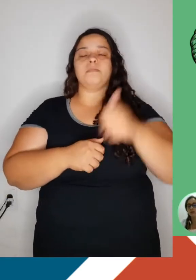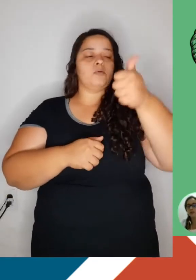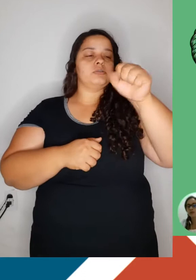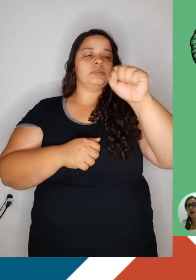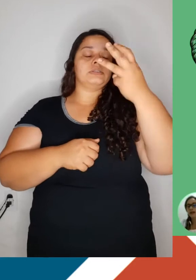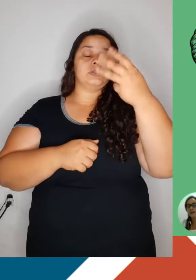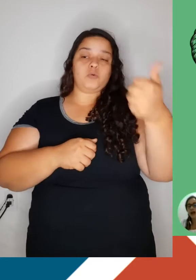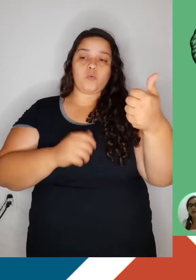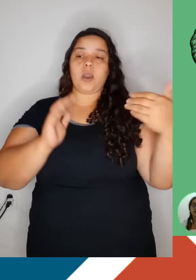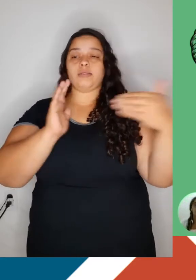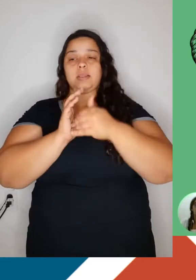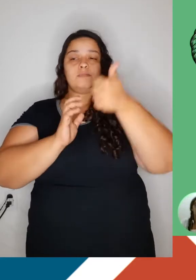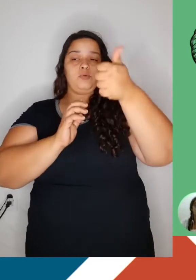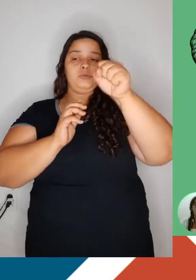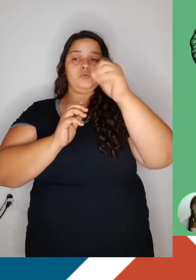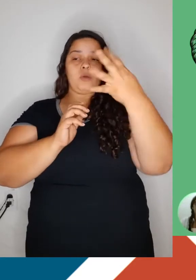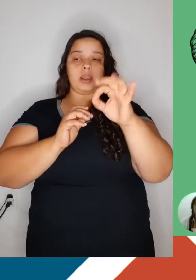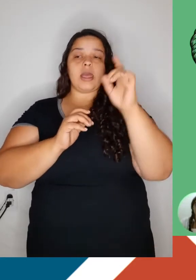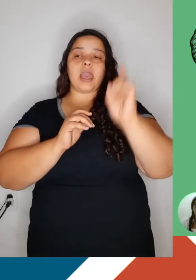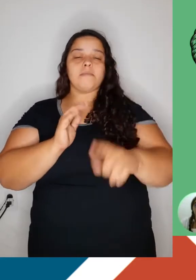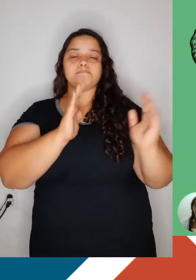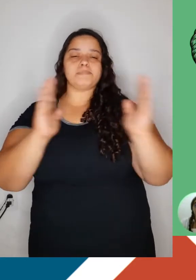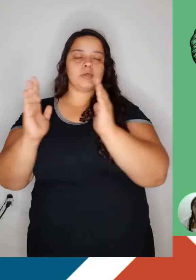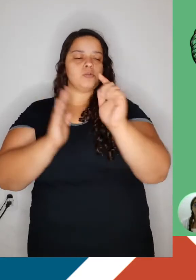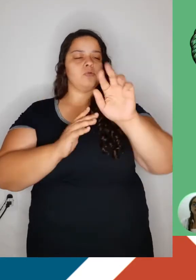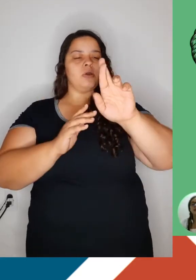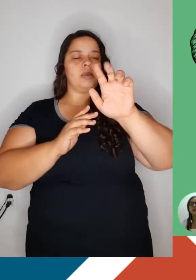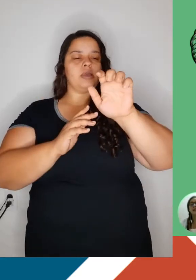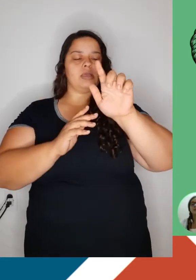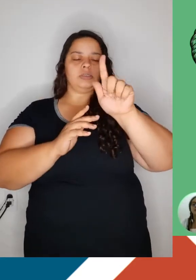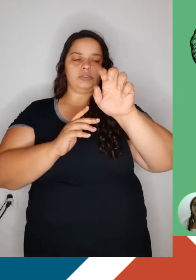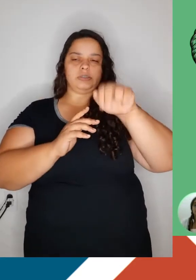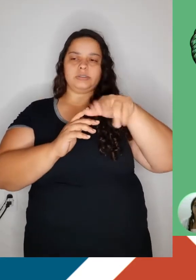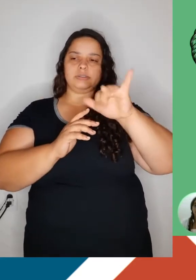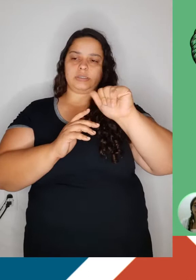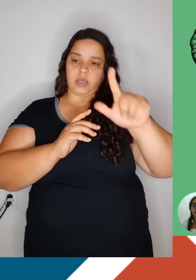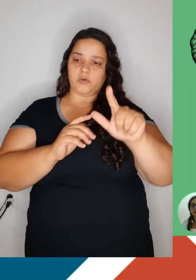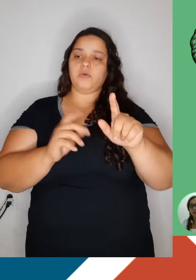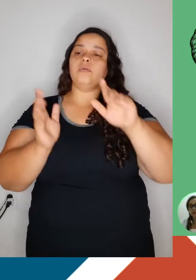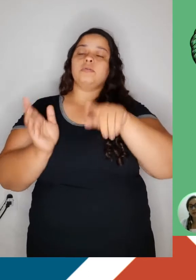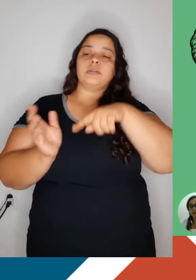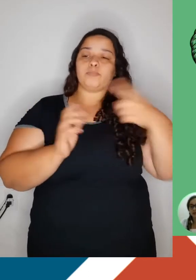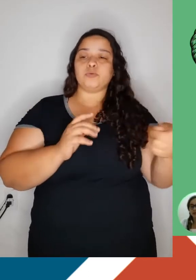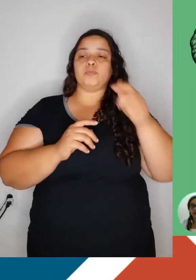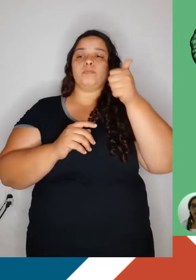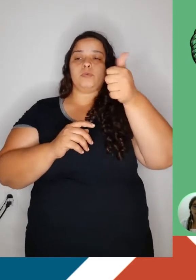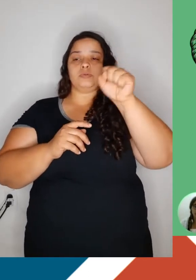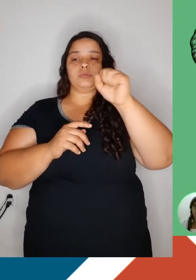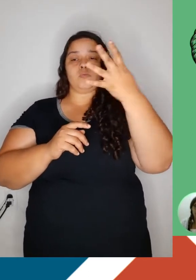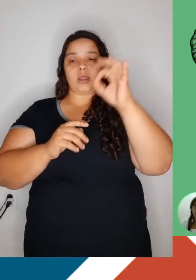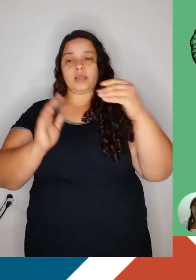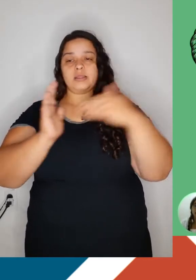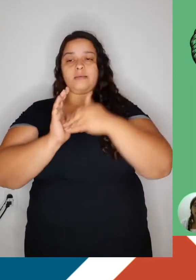a 1840, a gente tem o período regencial e entre 1840 até